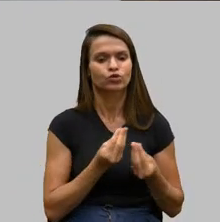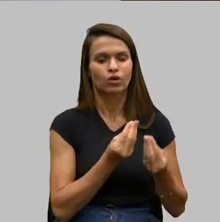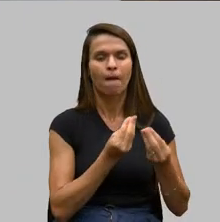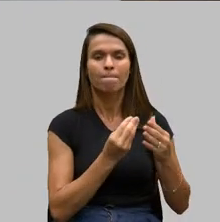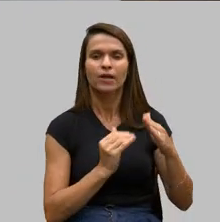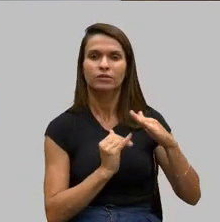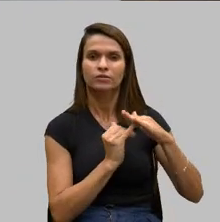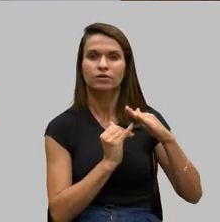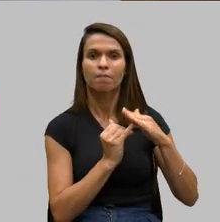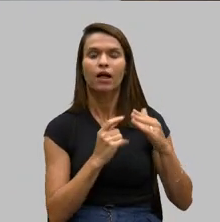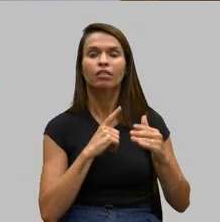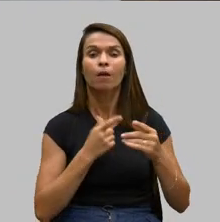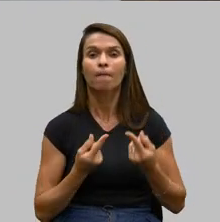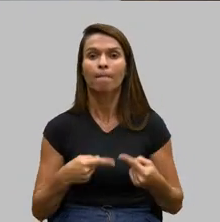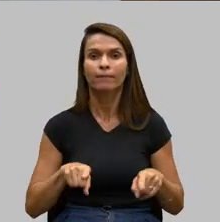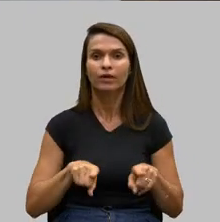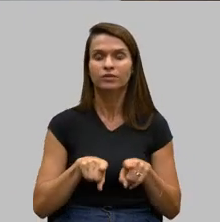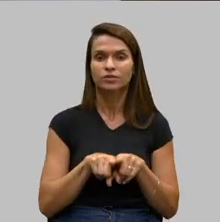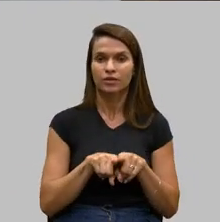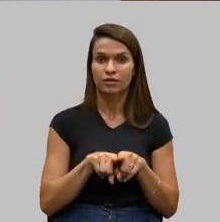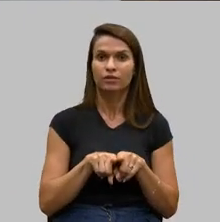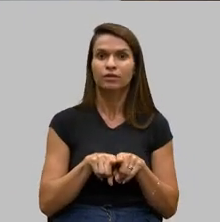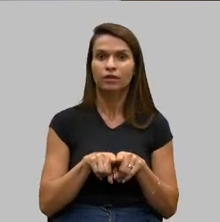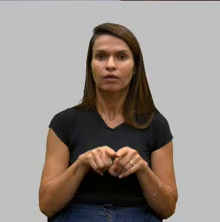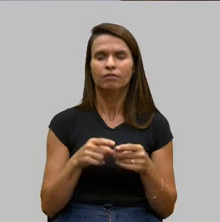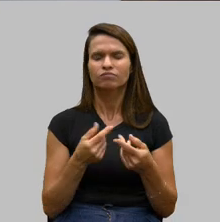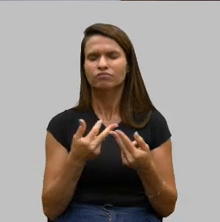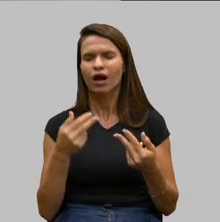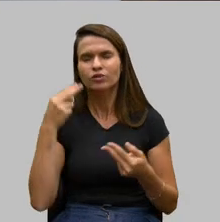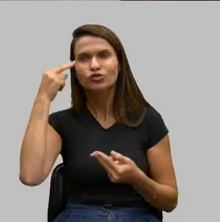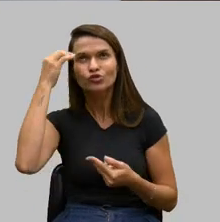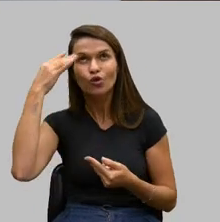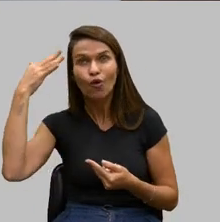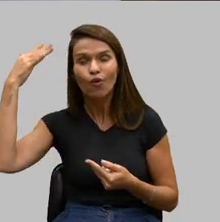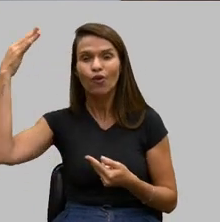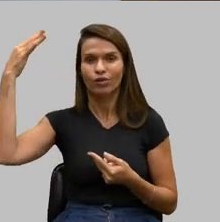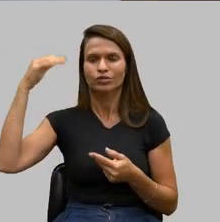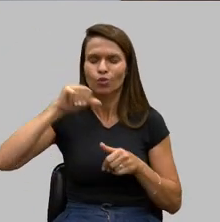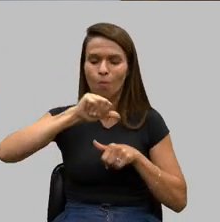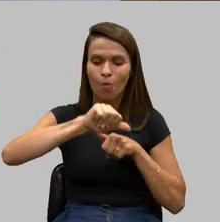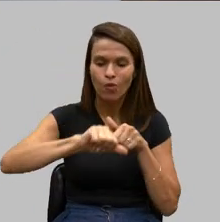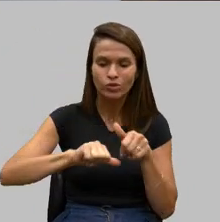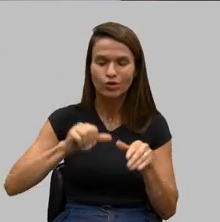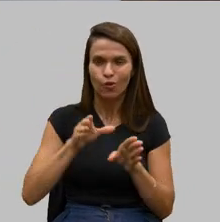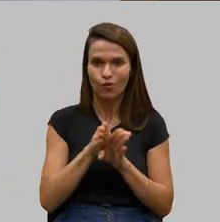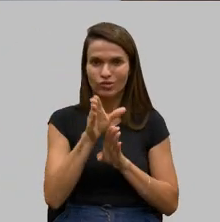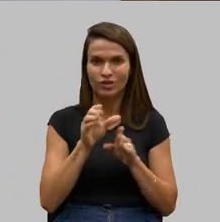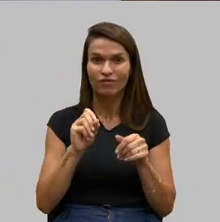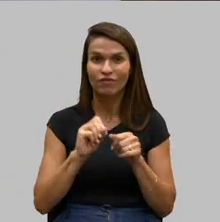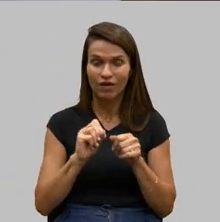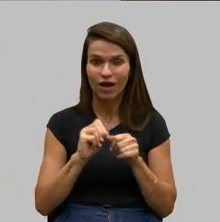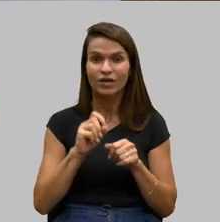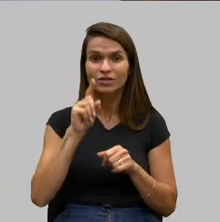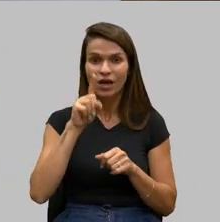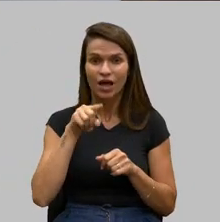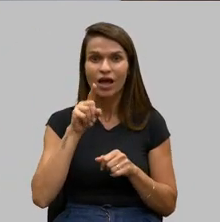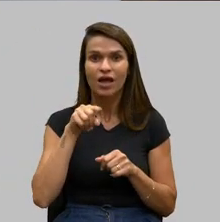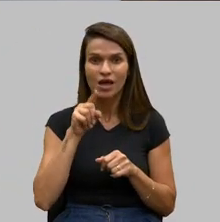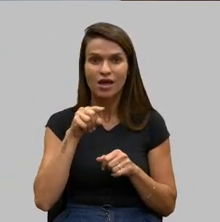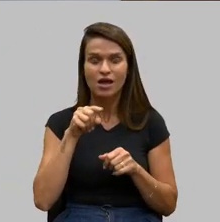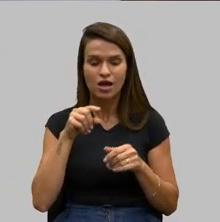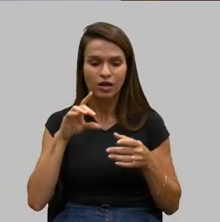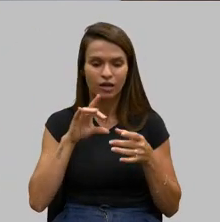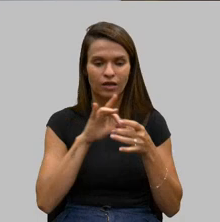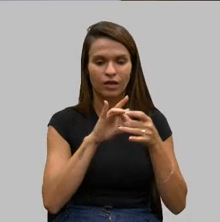parceria porque muitos dos sonhos e das mudanças que o conselho faz é através das entidades